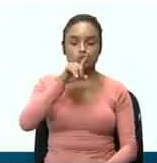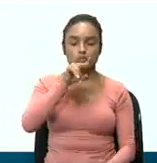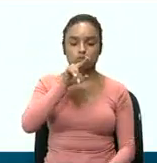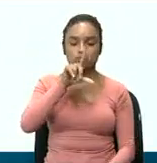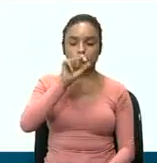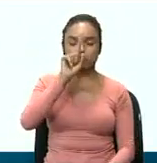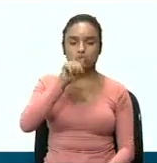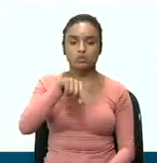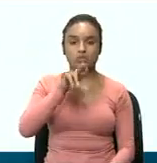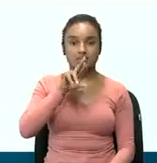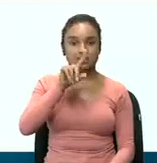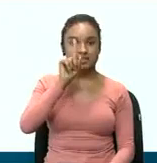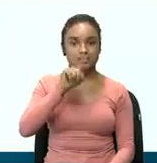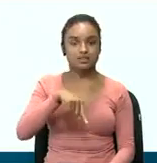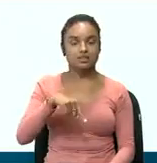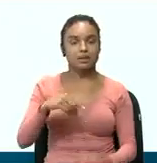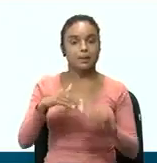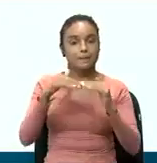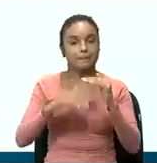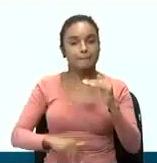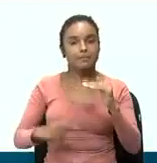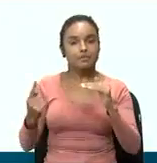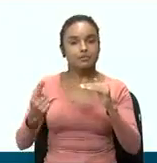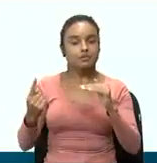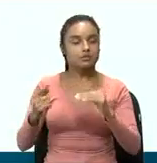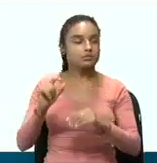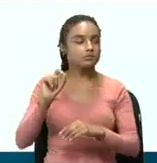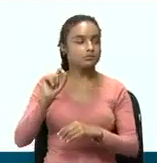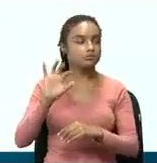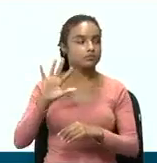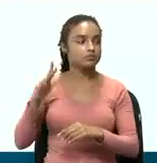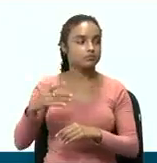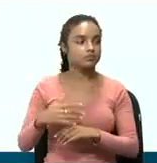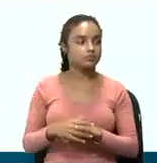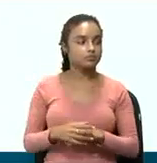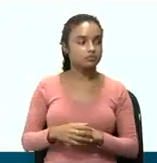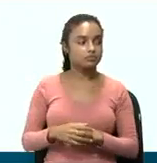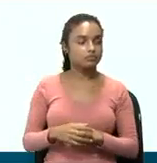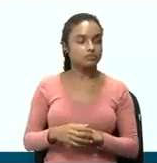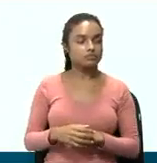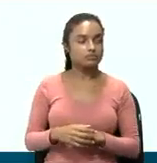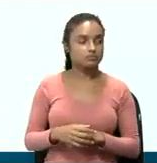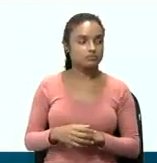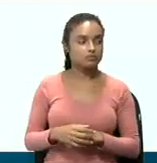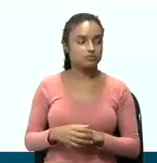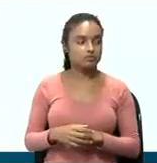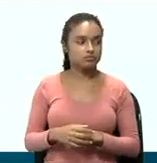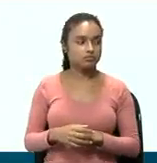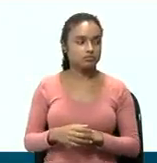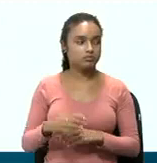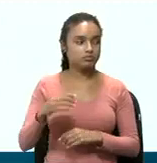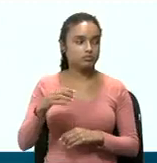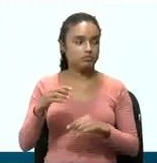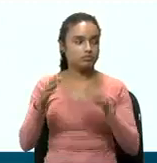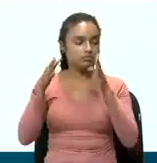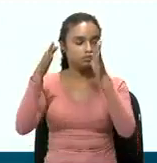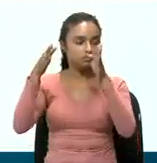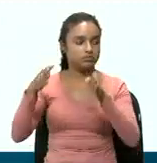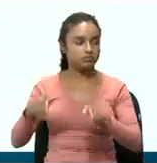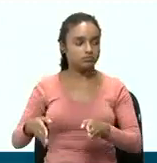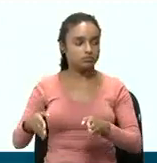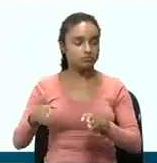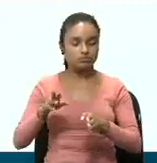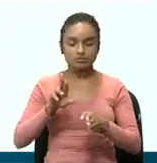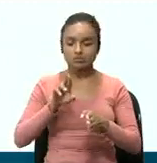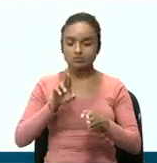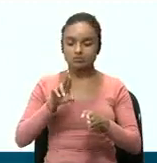é menor que 1, o que acontece? Como o módulo de R é menor que